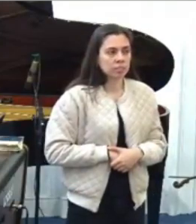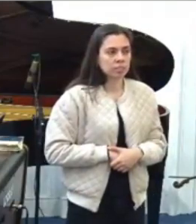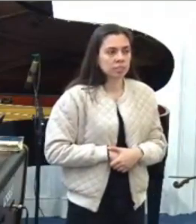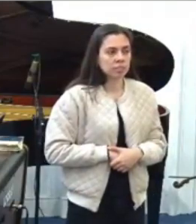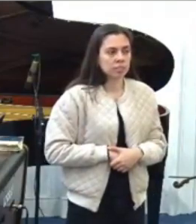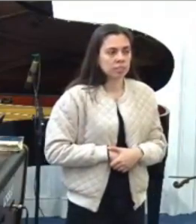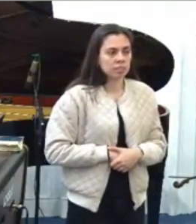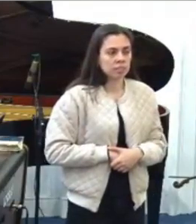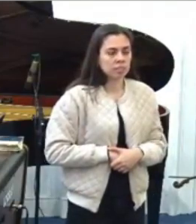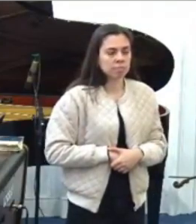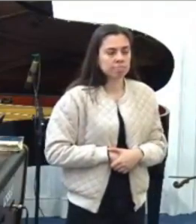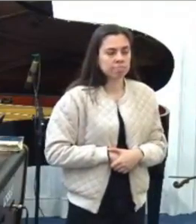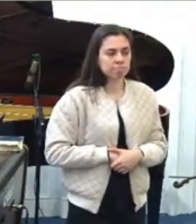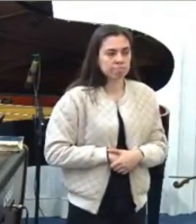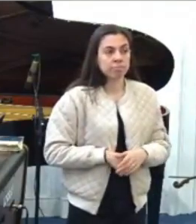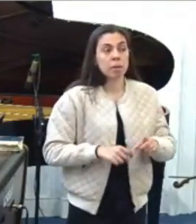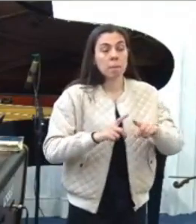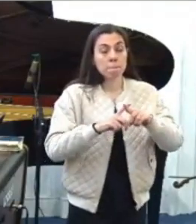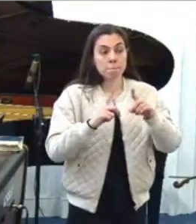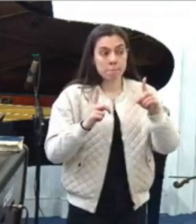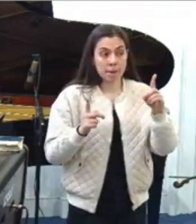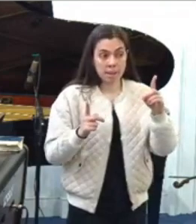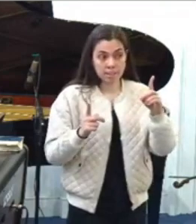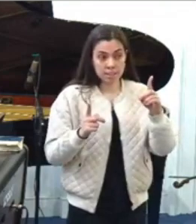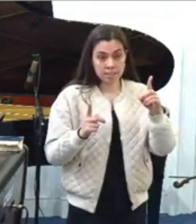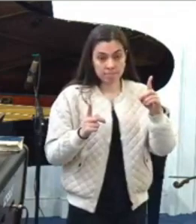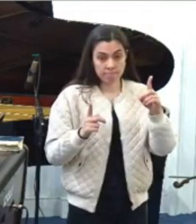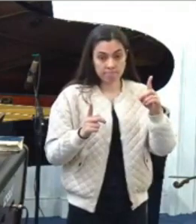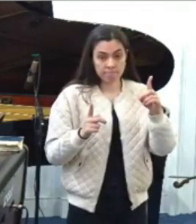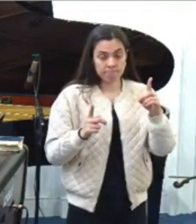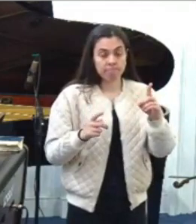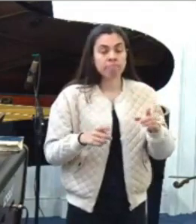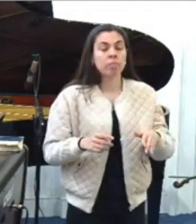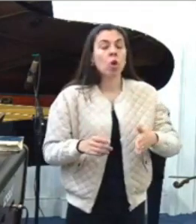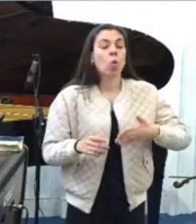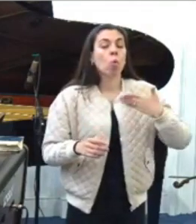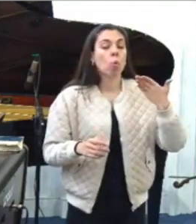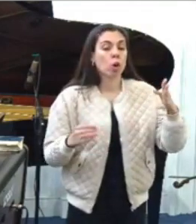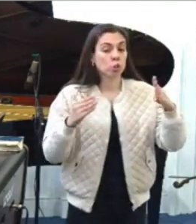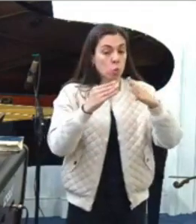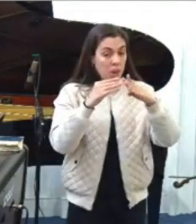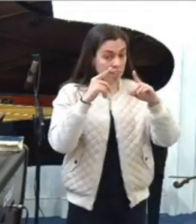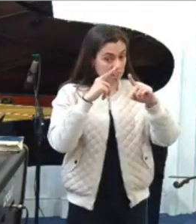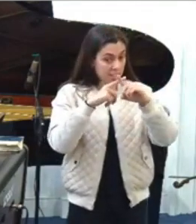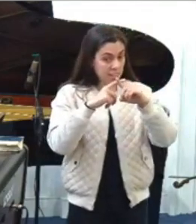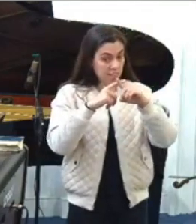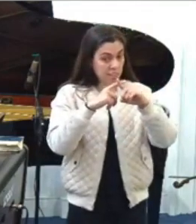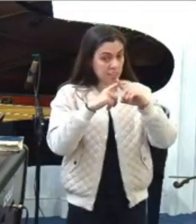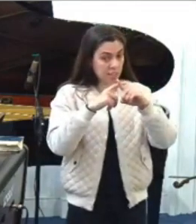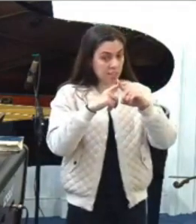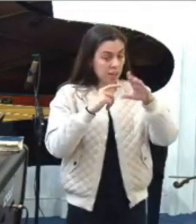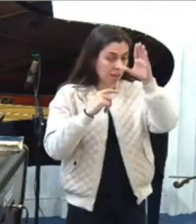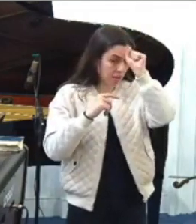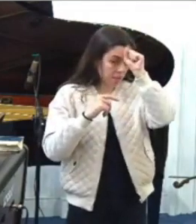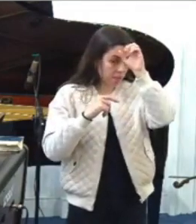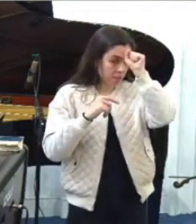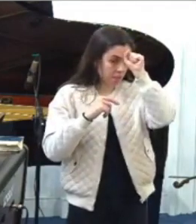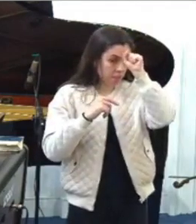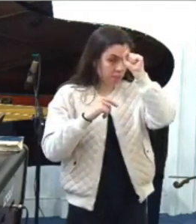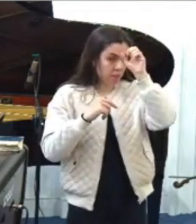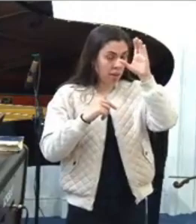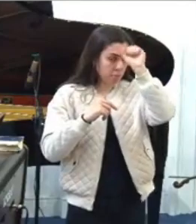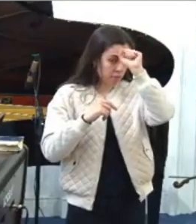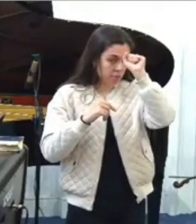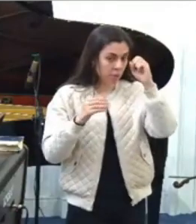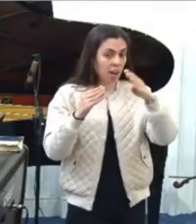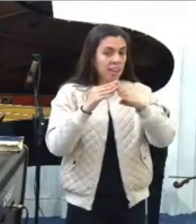da perseguição está a ação direta de Satanás. E esse texto nos mostra primeiro que Satanás